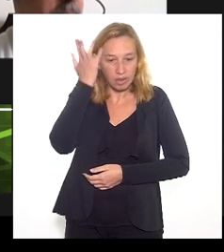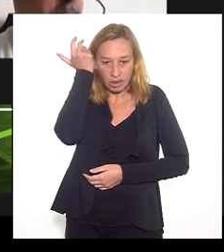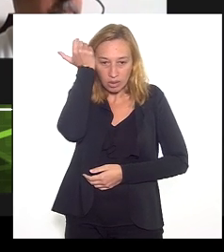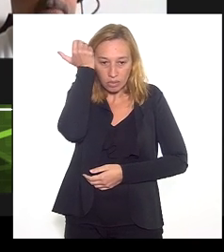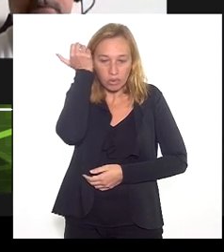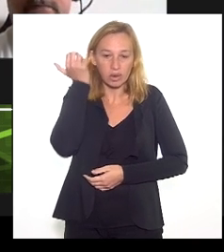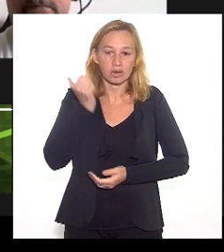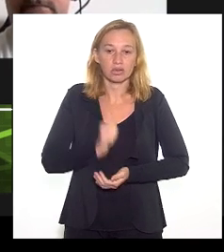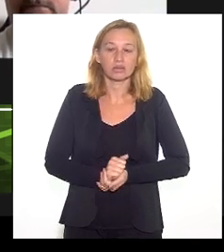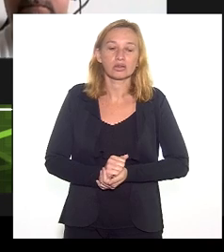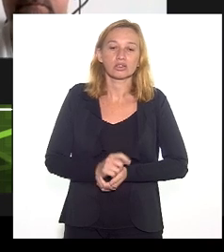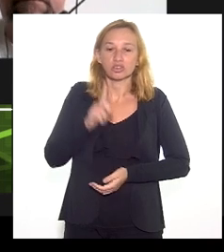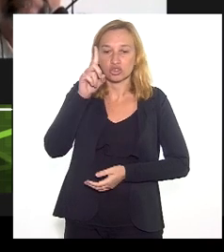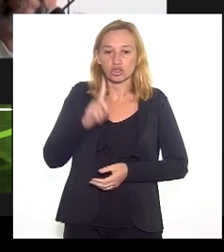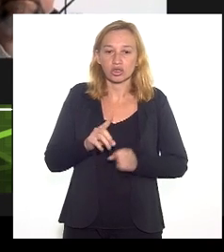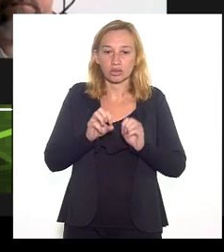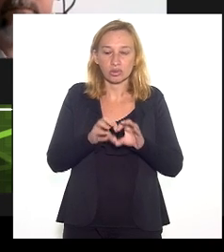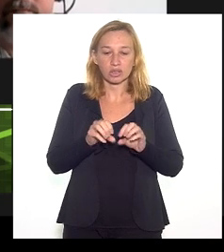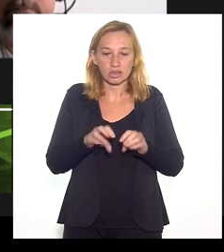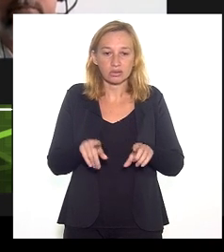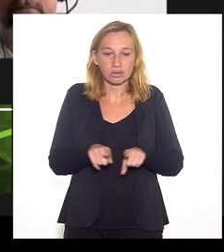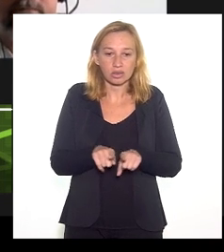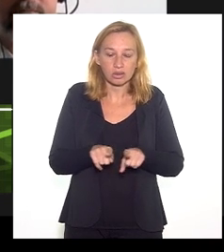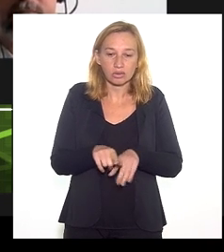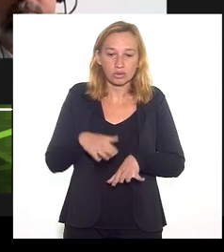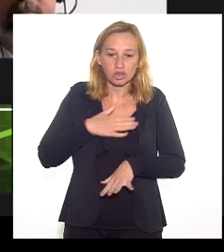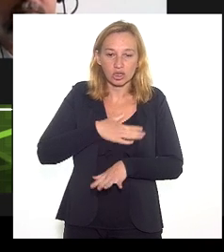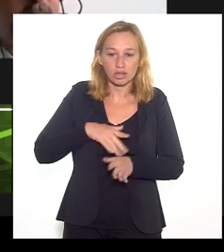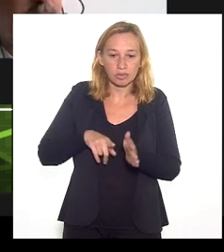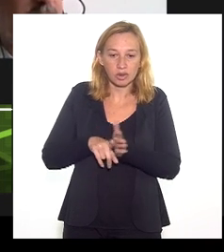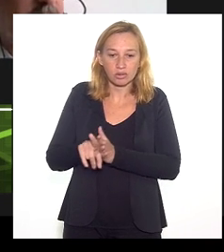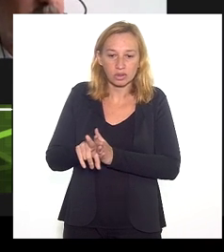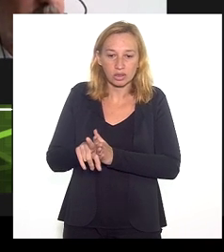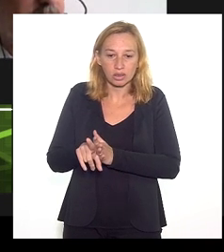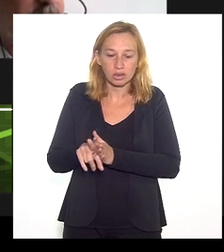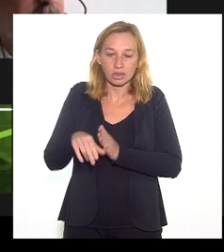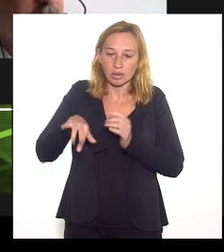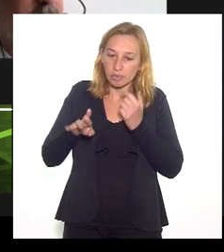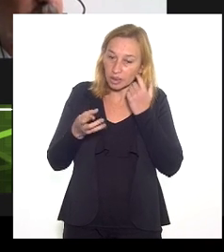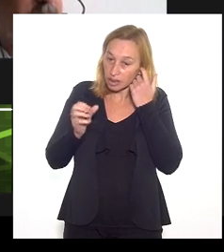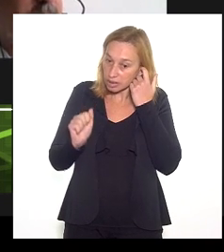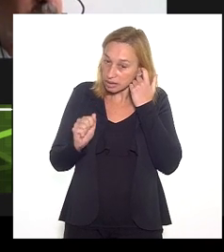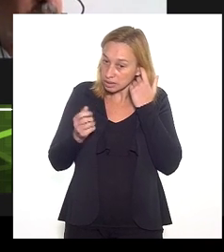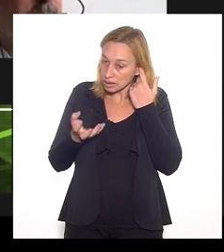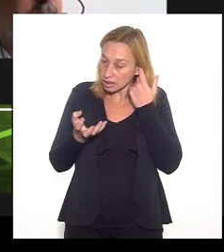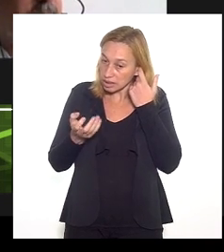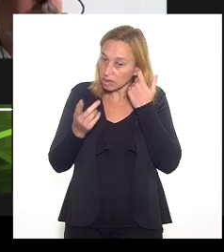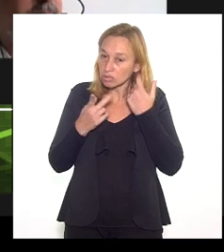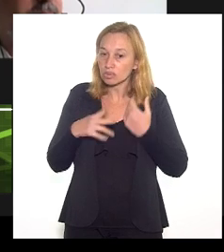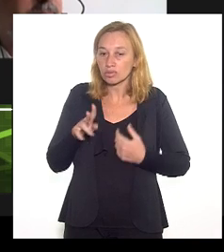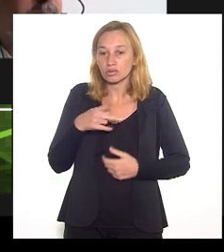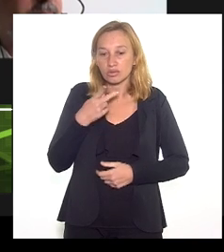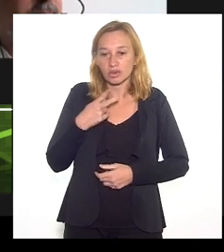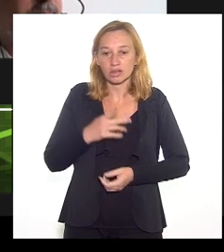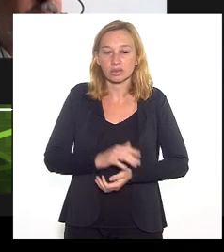da campanha pelo direito à educação gostaria de perguntar a Maria Tereza será gostaria de fazer uso da palavra